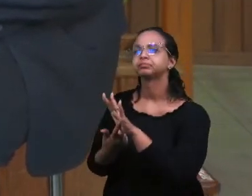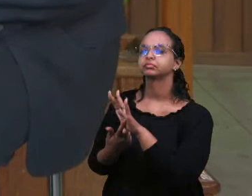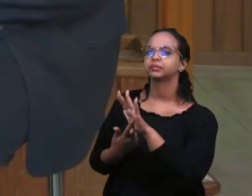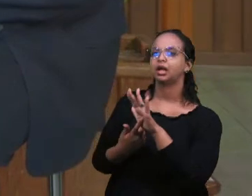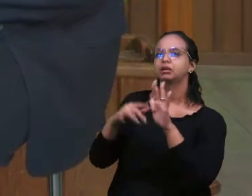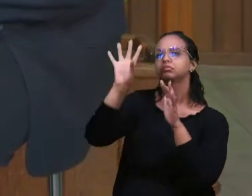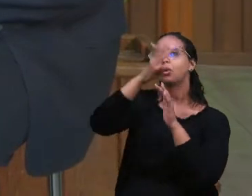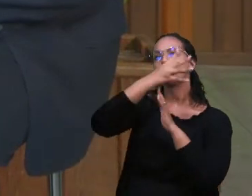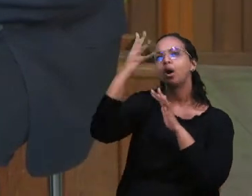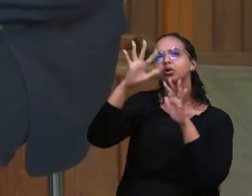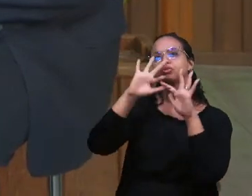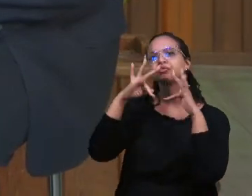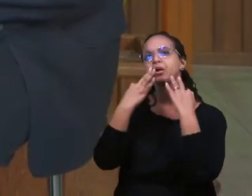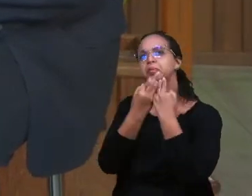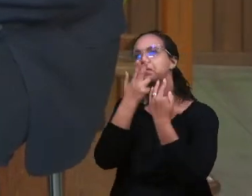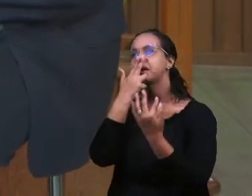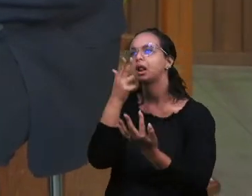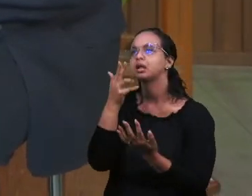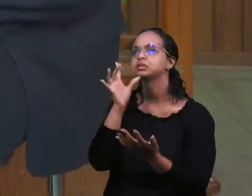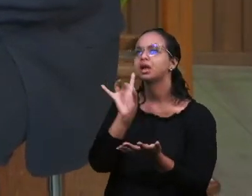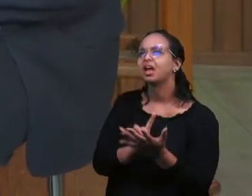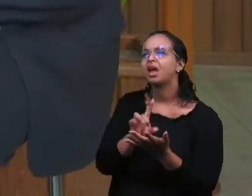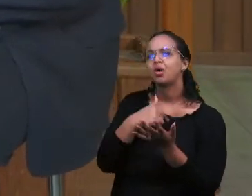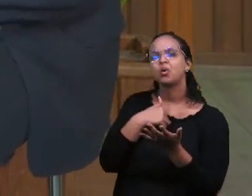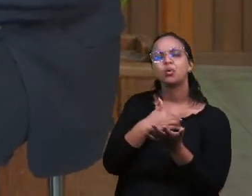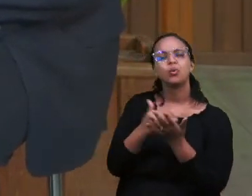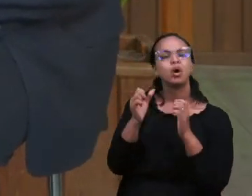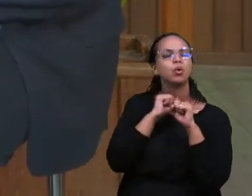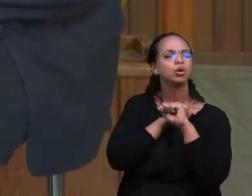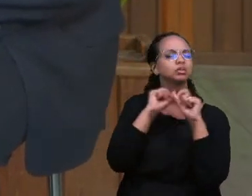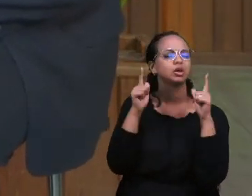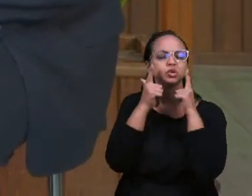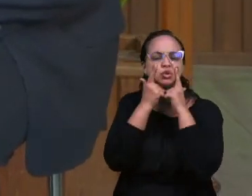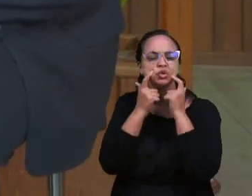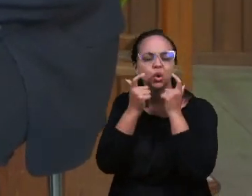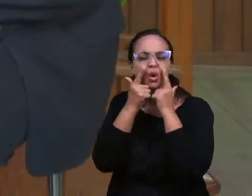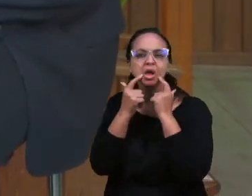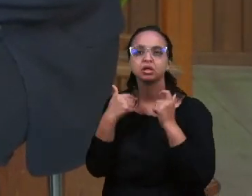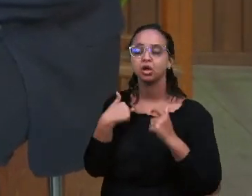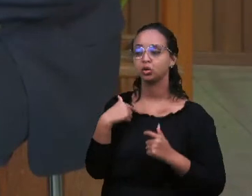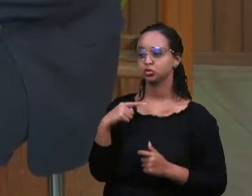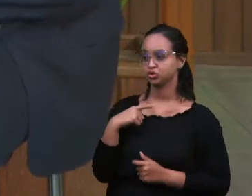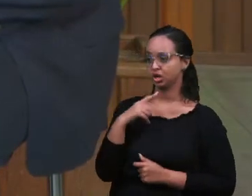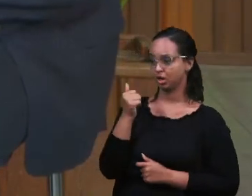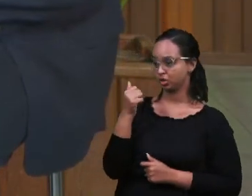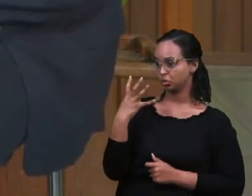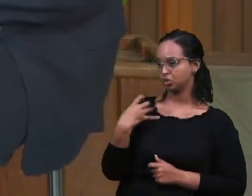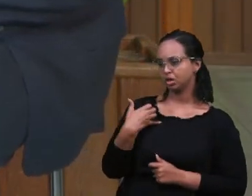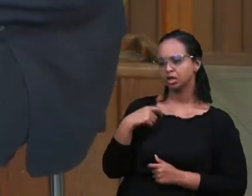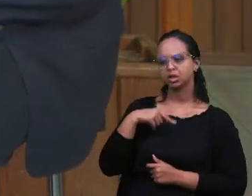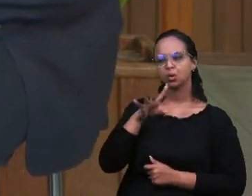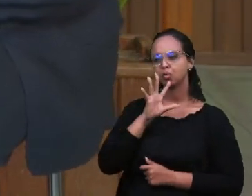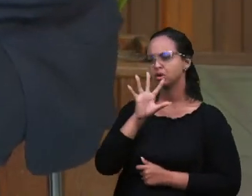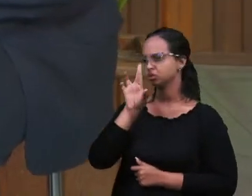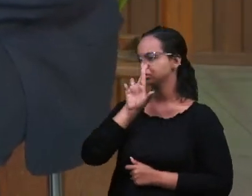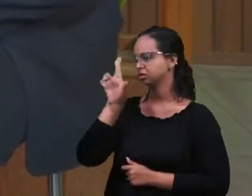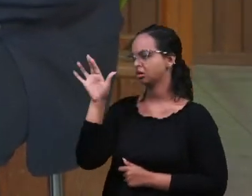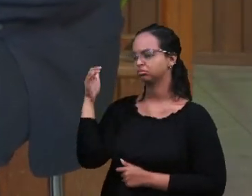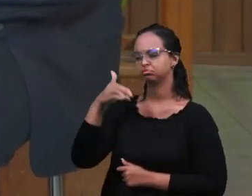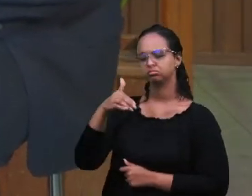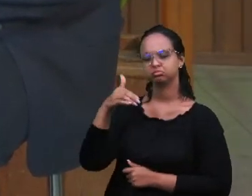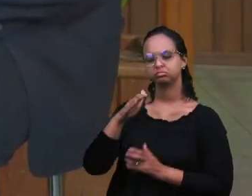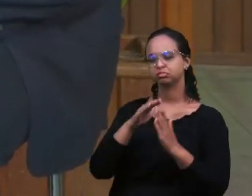ali. Foi tão real que eu acordei chorando tanto, né? E eu tinha 14 anos. Não conhecia o Senhor, não frequentava a